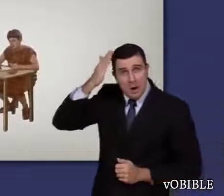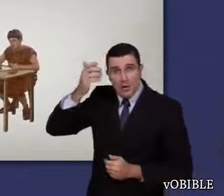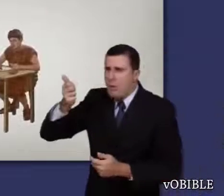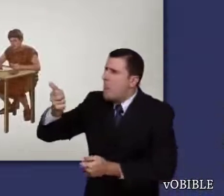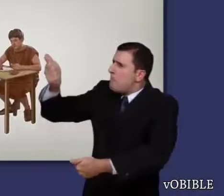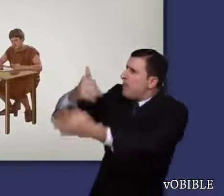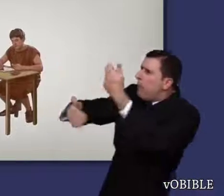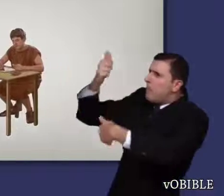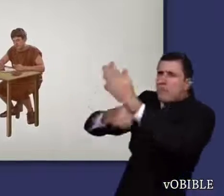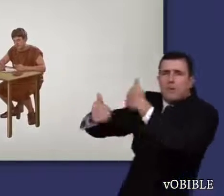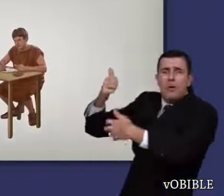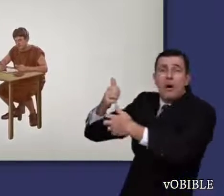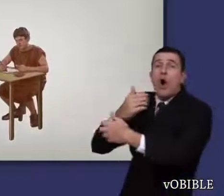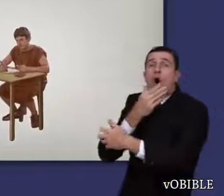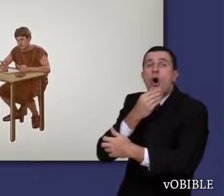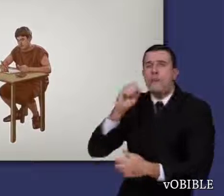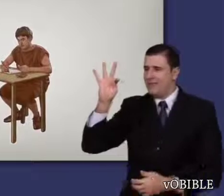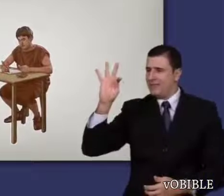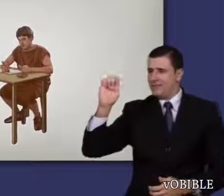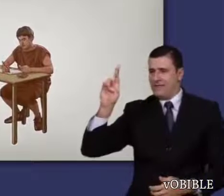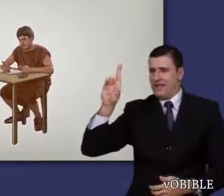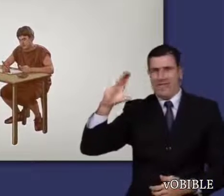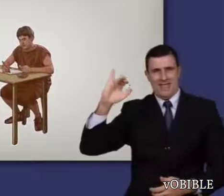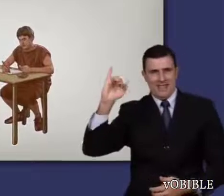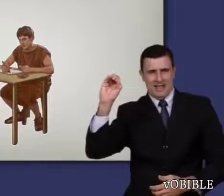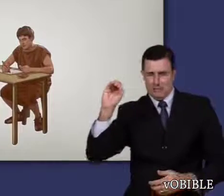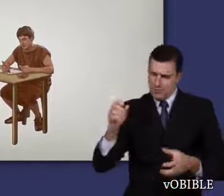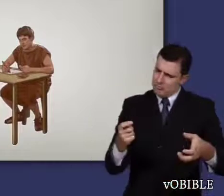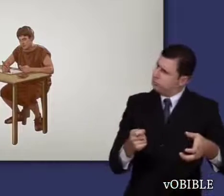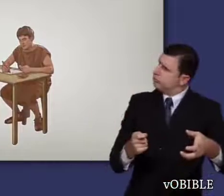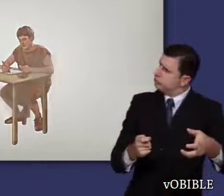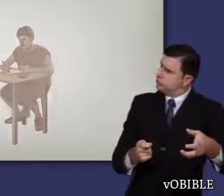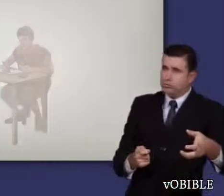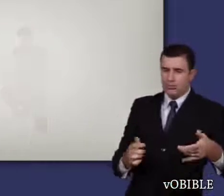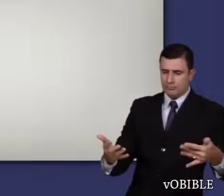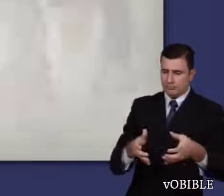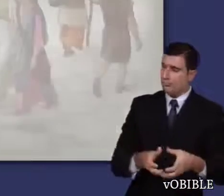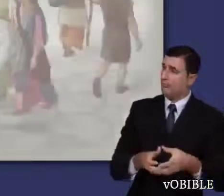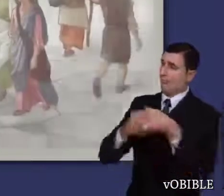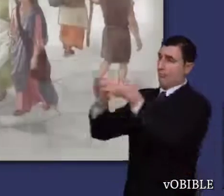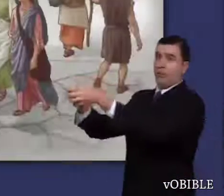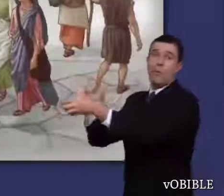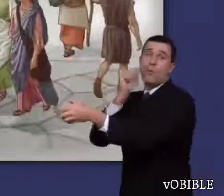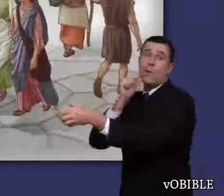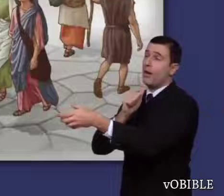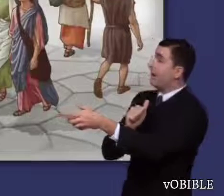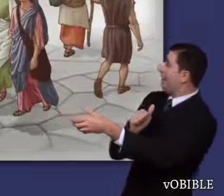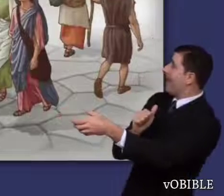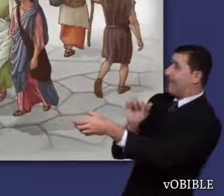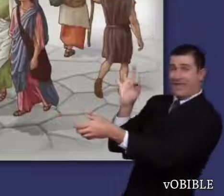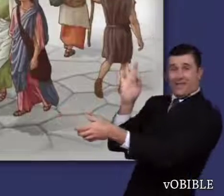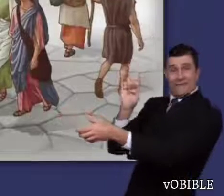Você sabia? Paulo usou Tércio como secretário para escrever essa carta. É provável que a fiel irmã Febe